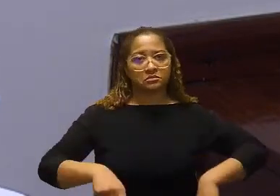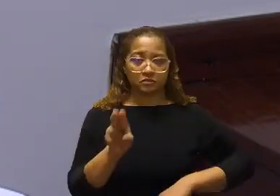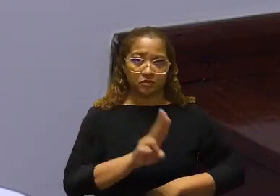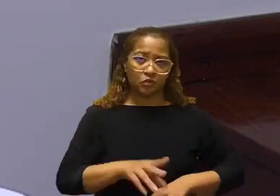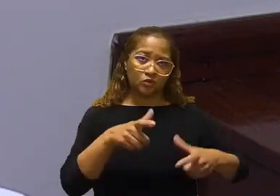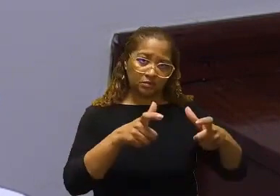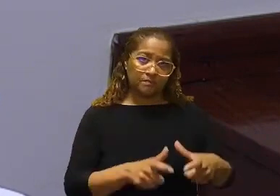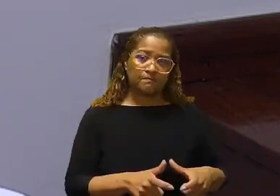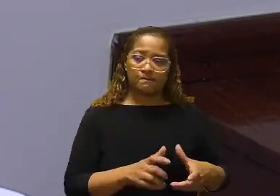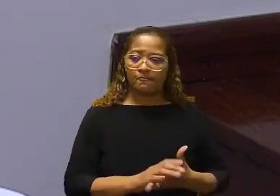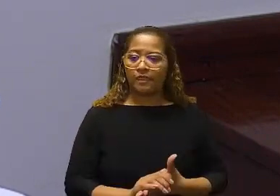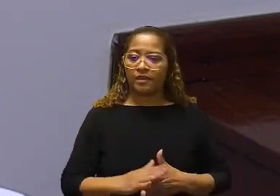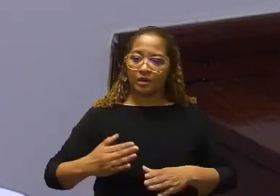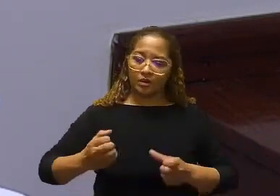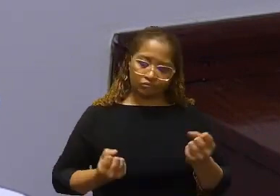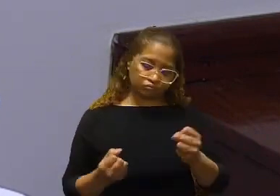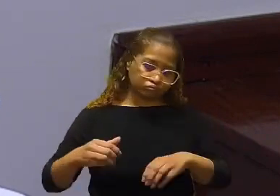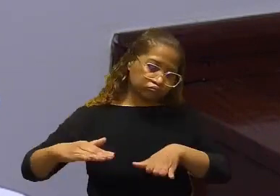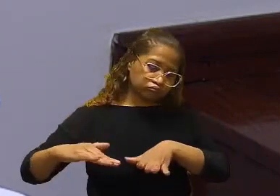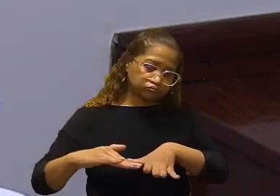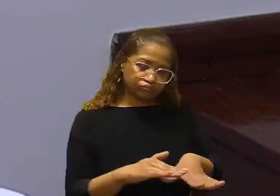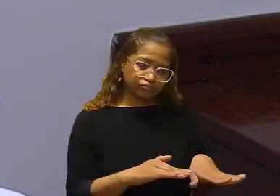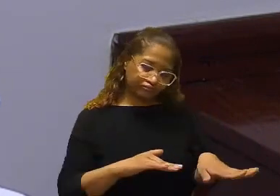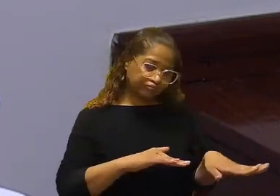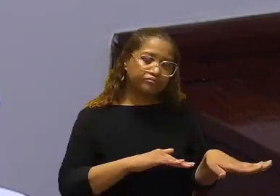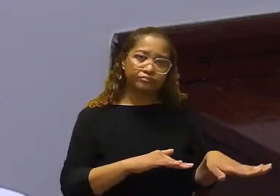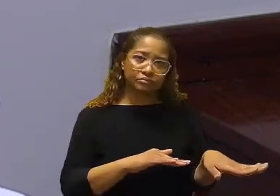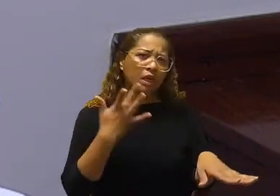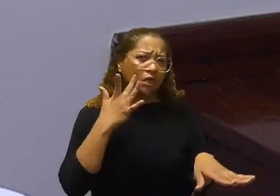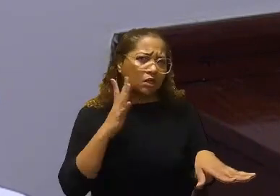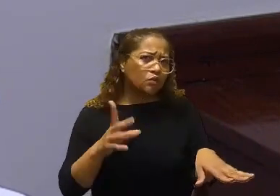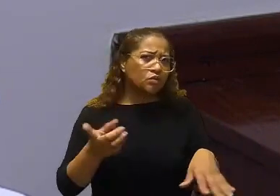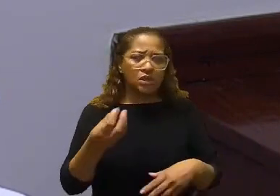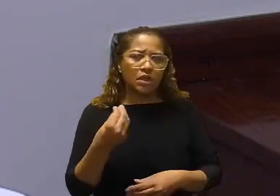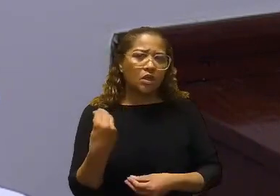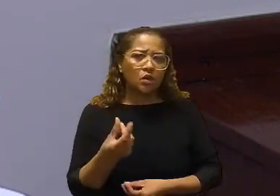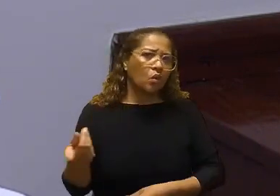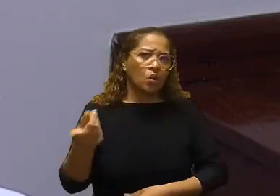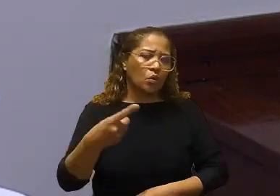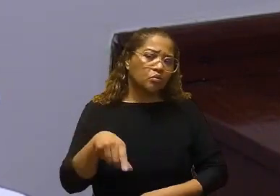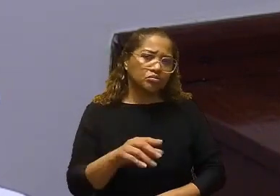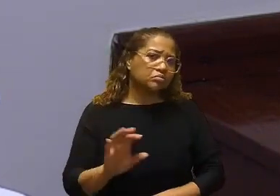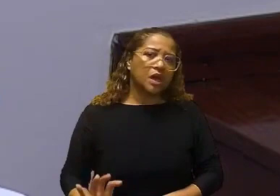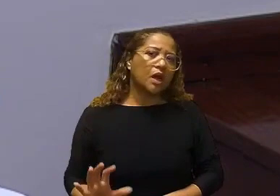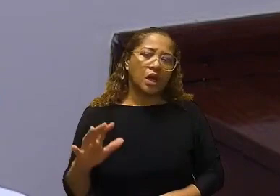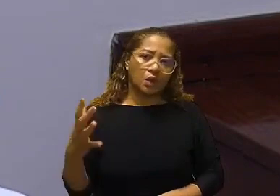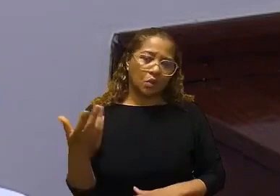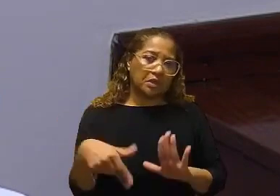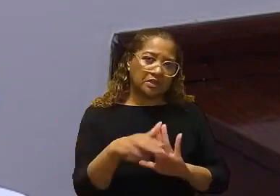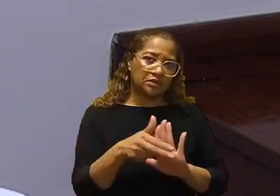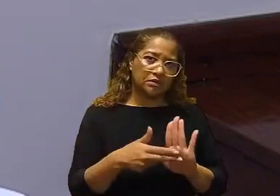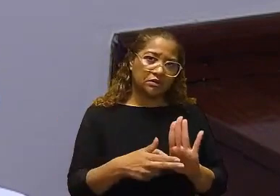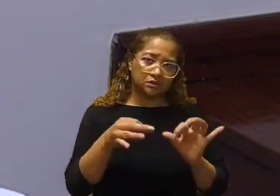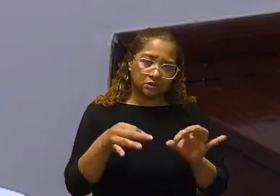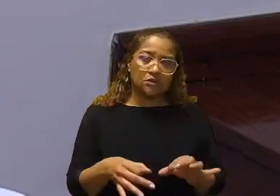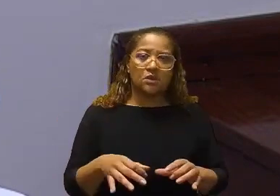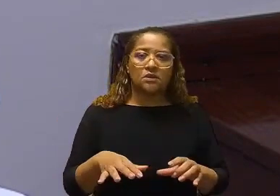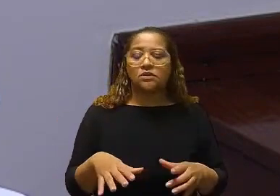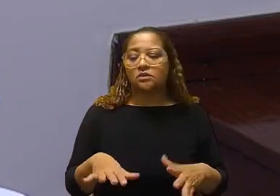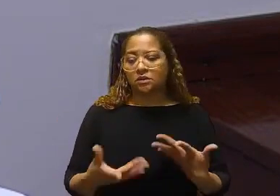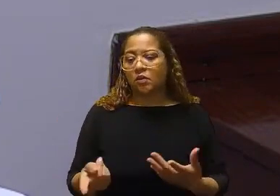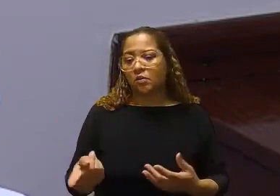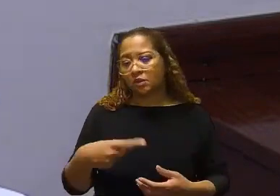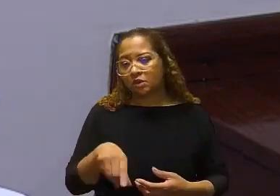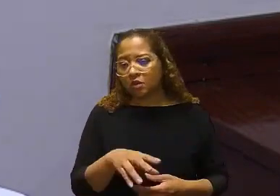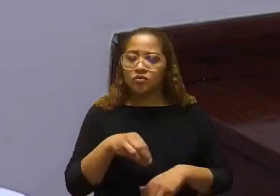pede-se o estudo de viabilidade para alteração eu sei como que funciona o trâmite legal mas é uma indicação como eu gosto de começar com indicação depois